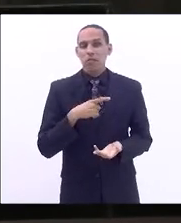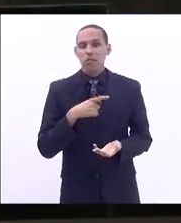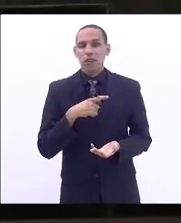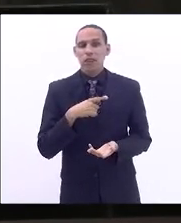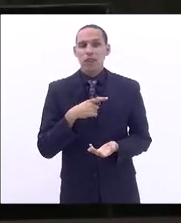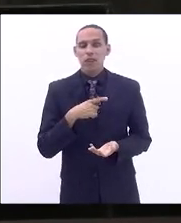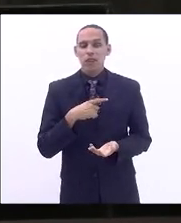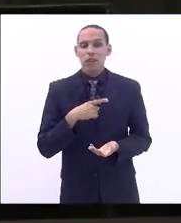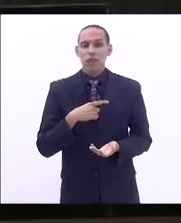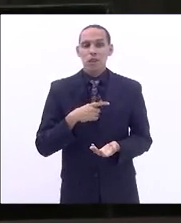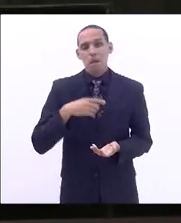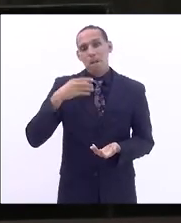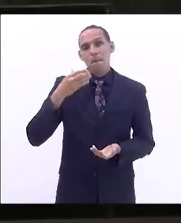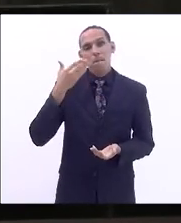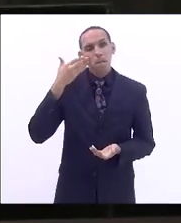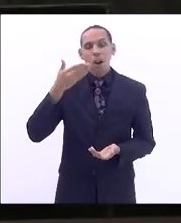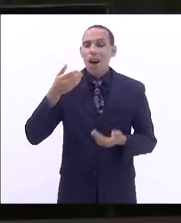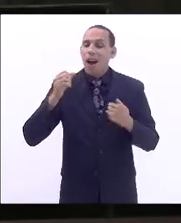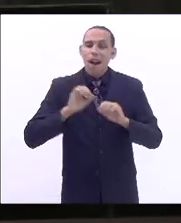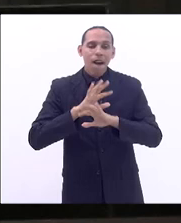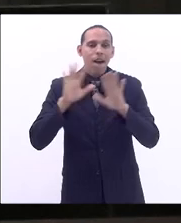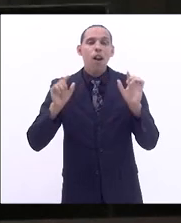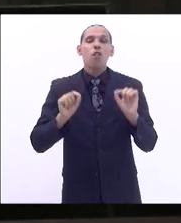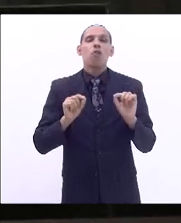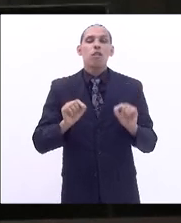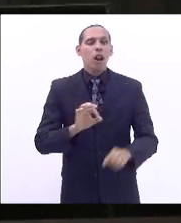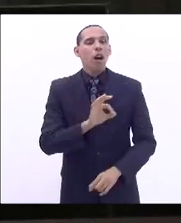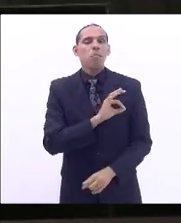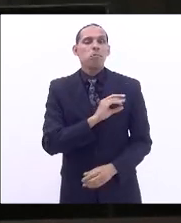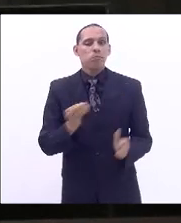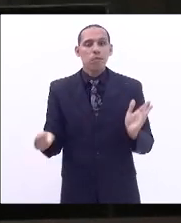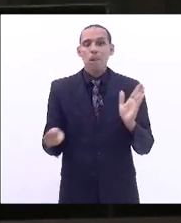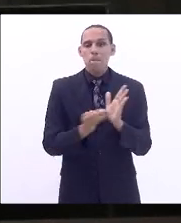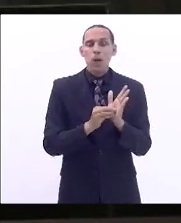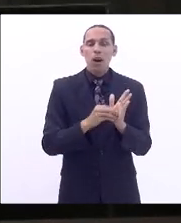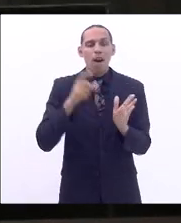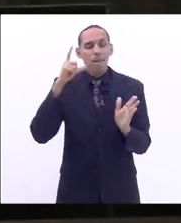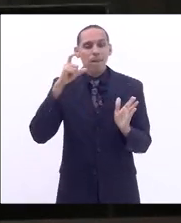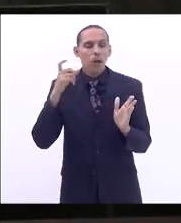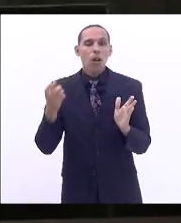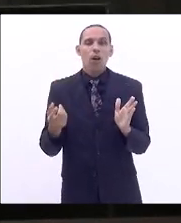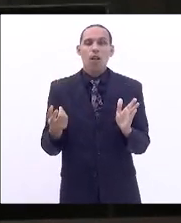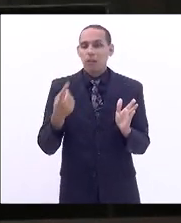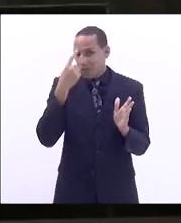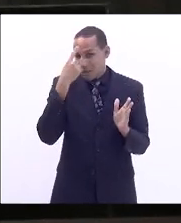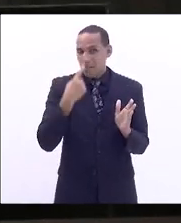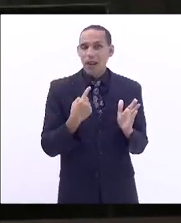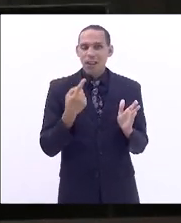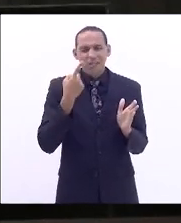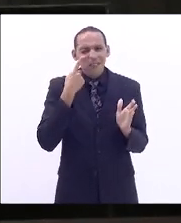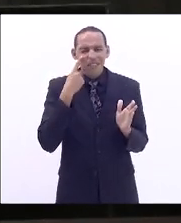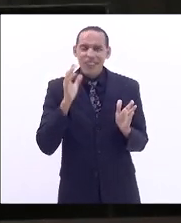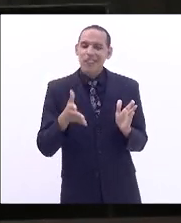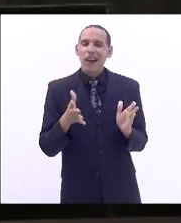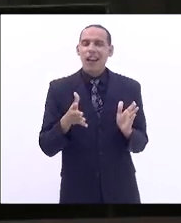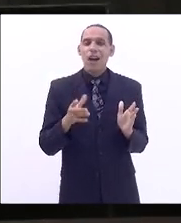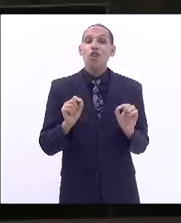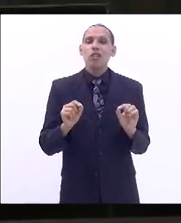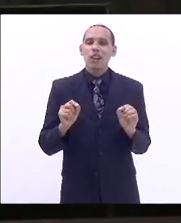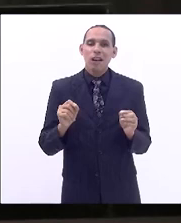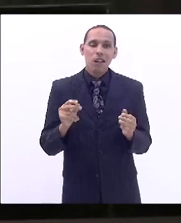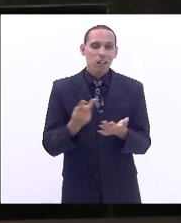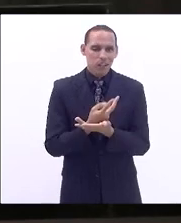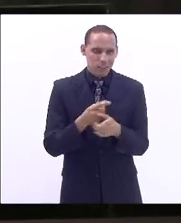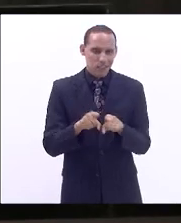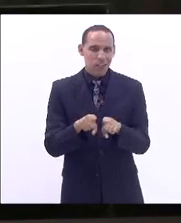justifique a essas agências policiais a inclusão de uma foto de uma imagem gente viu que inclusive tinha